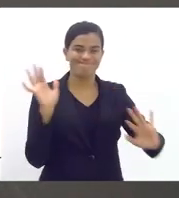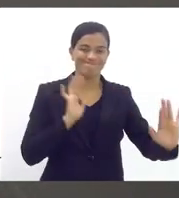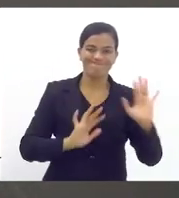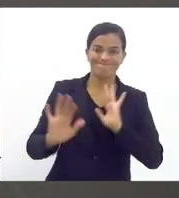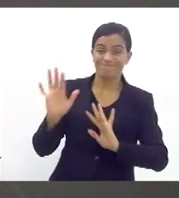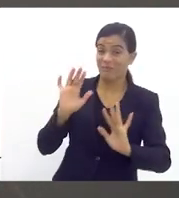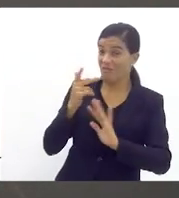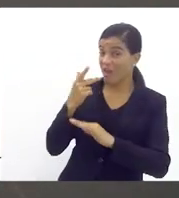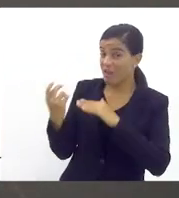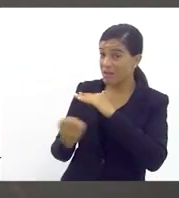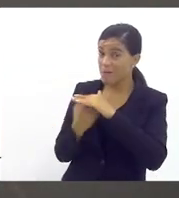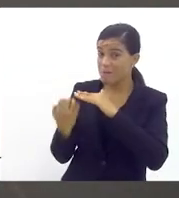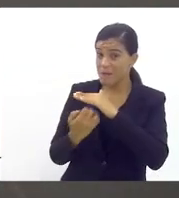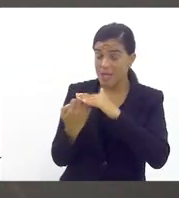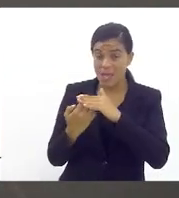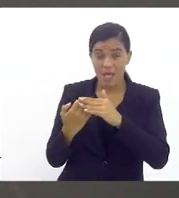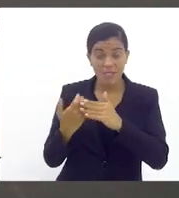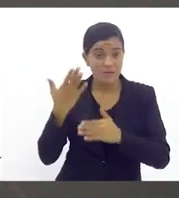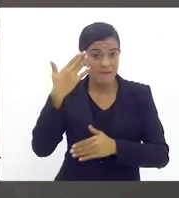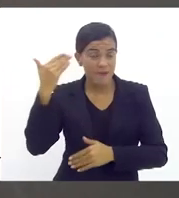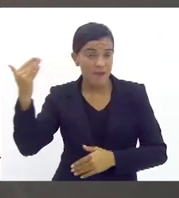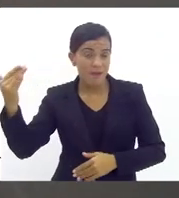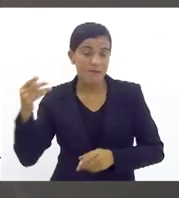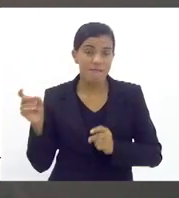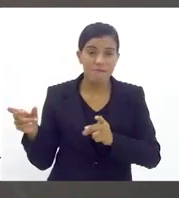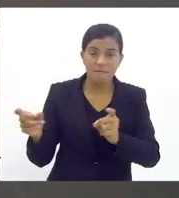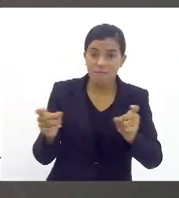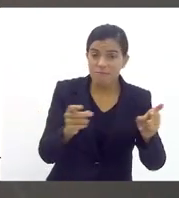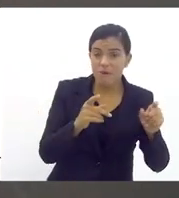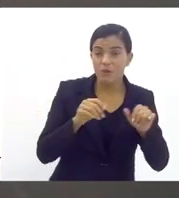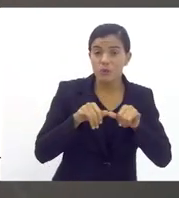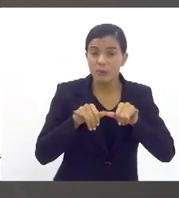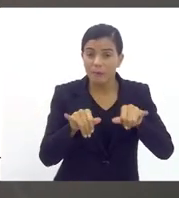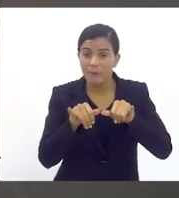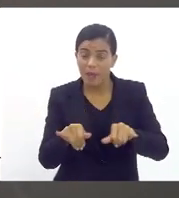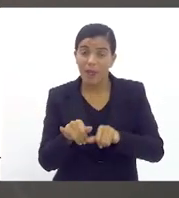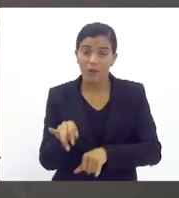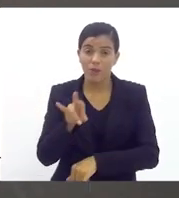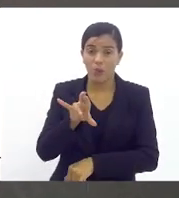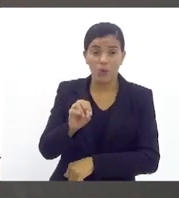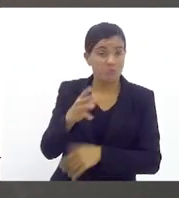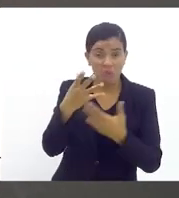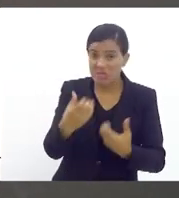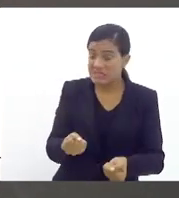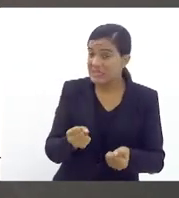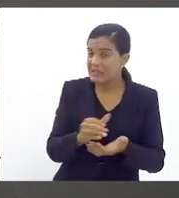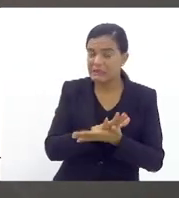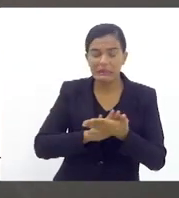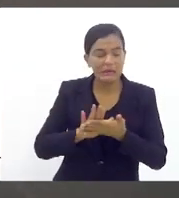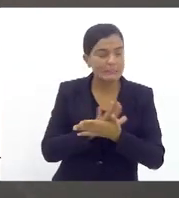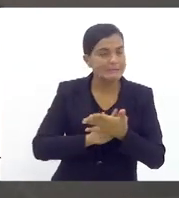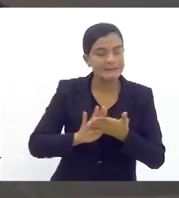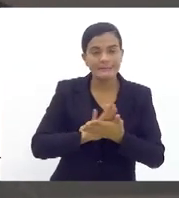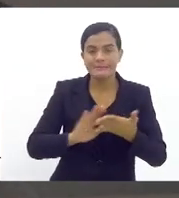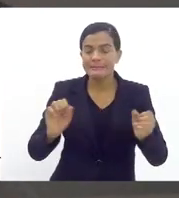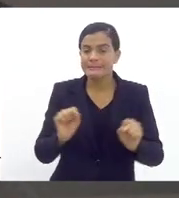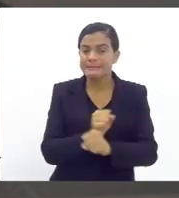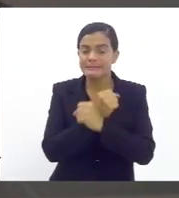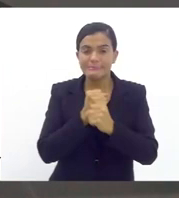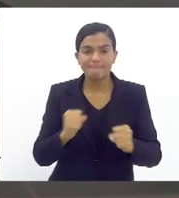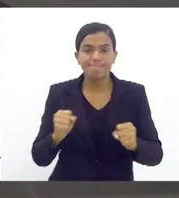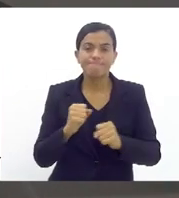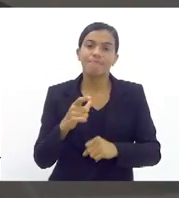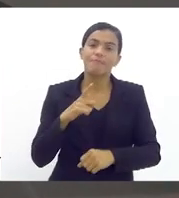de grandes empresas, grandes redes varejistas, grandes supermercados do Rio de Janeiro que não aceitam de forma nenhuma. A gente